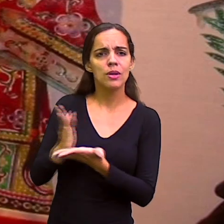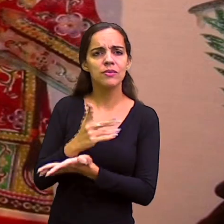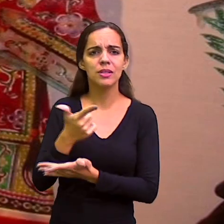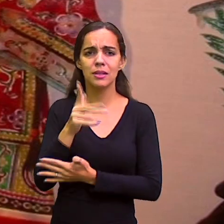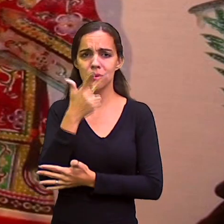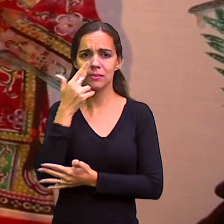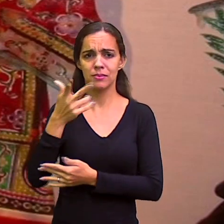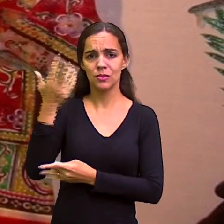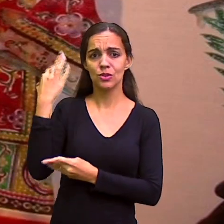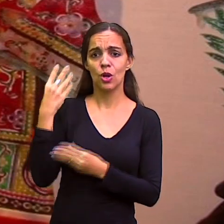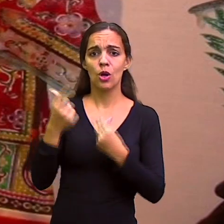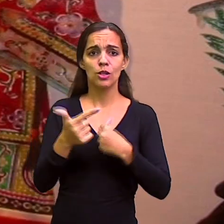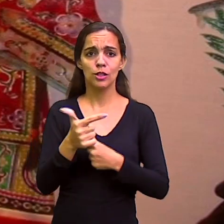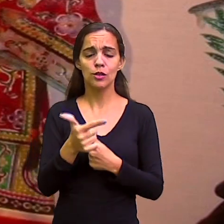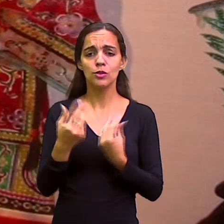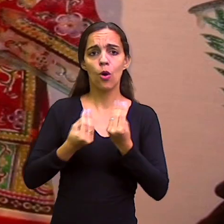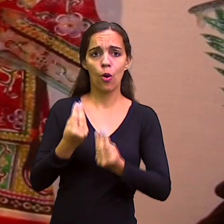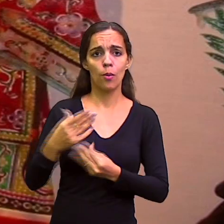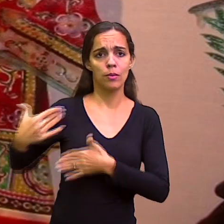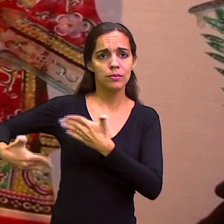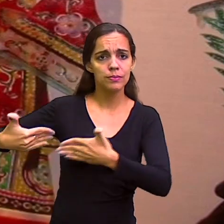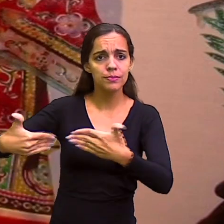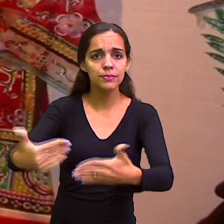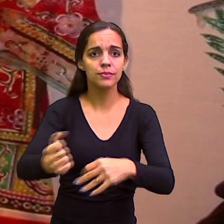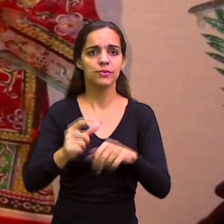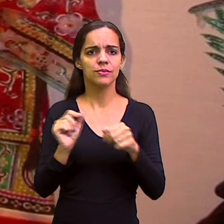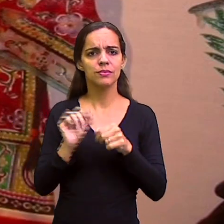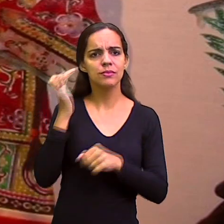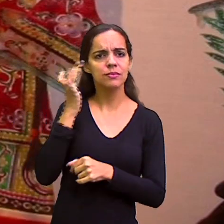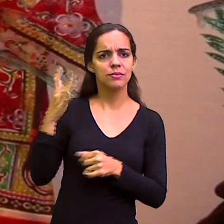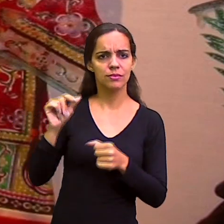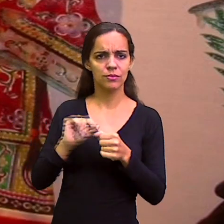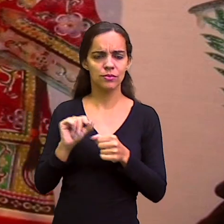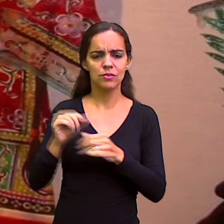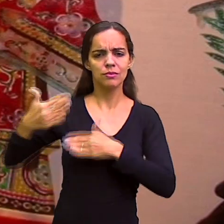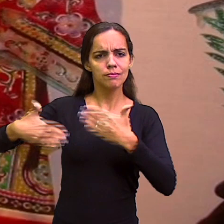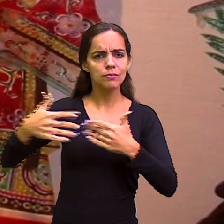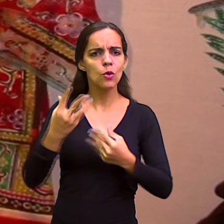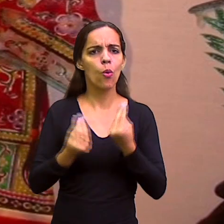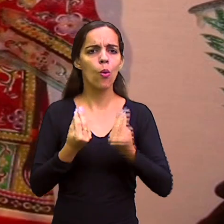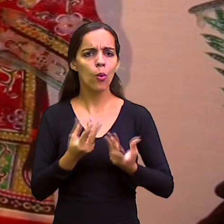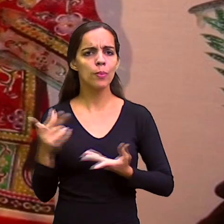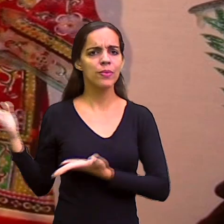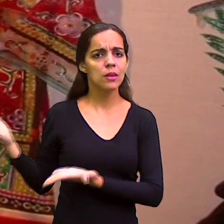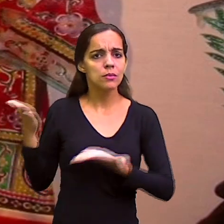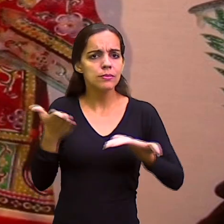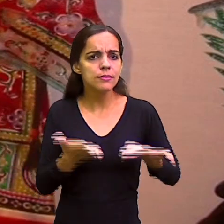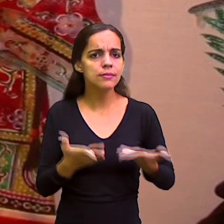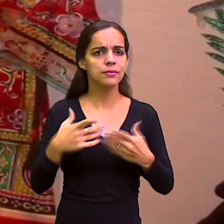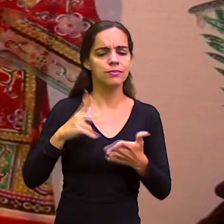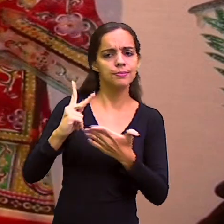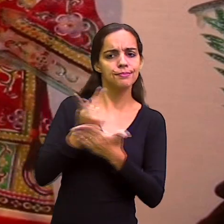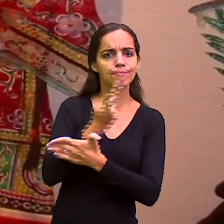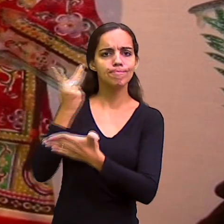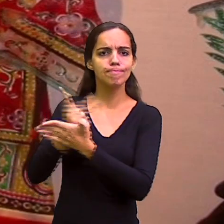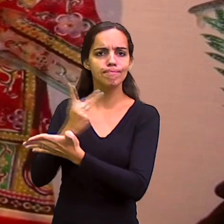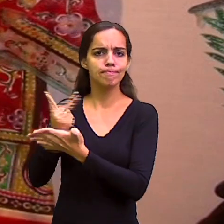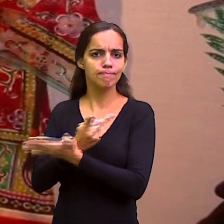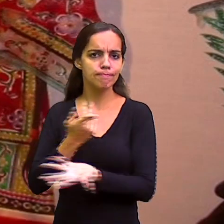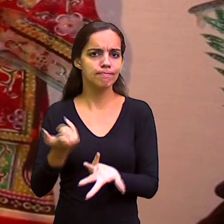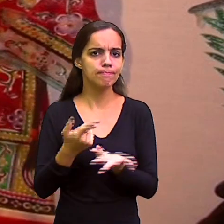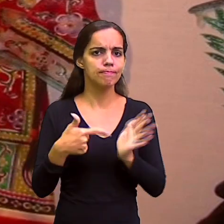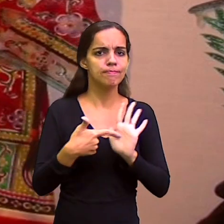tema a vida cotidiana, ou seja, fatos do dia a dia, trazendo seus acontecimentos